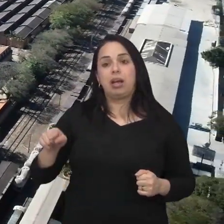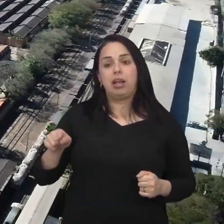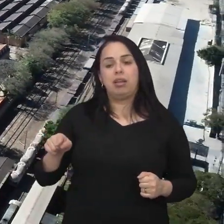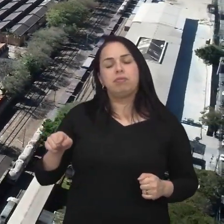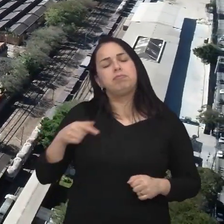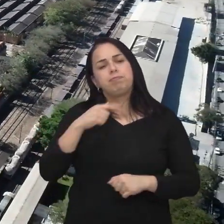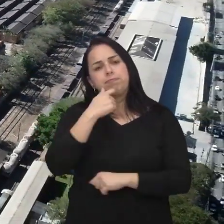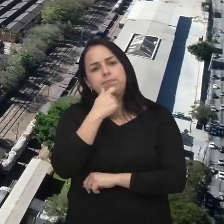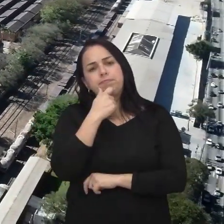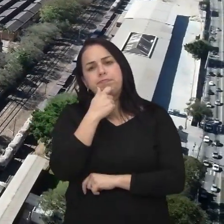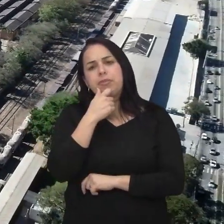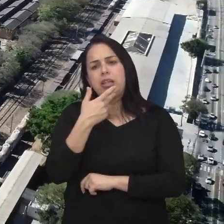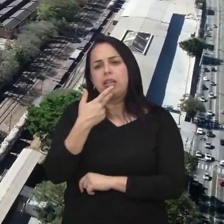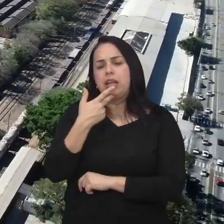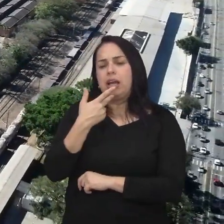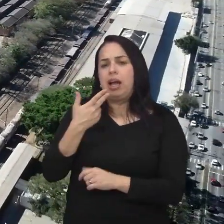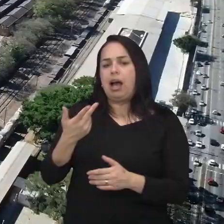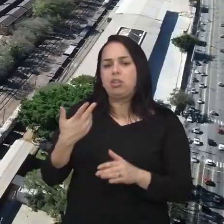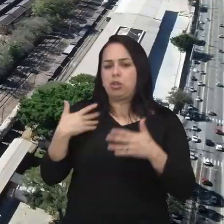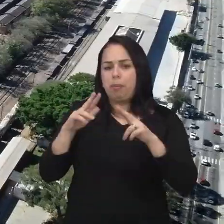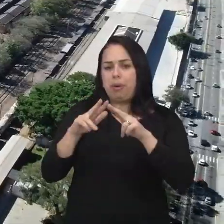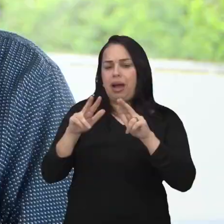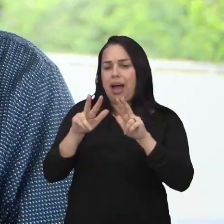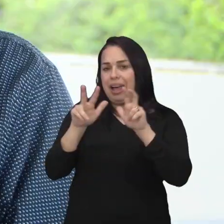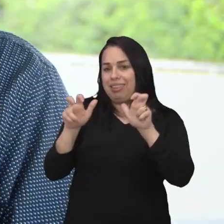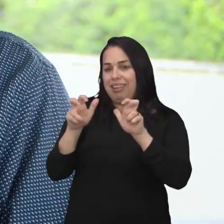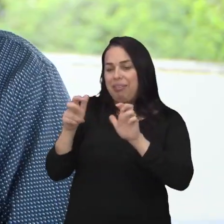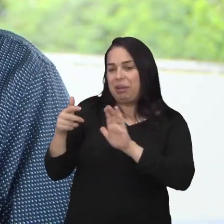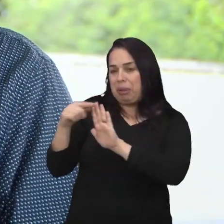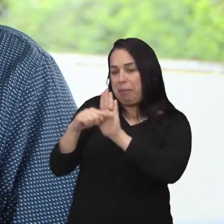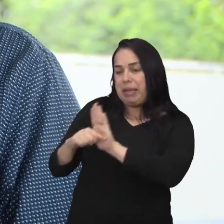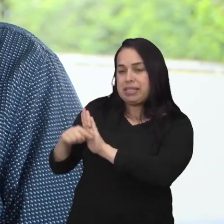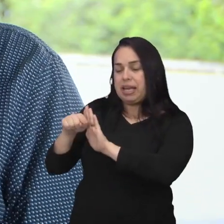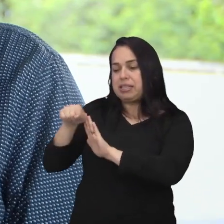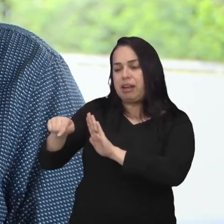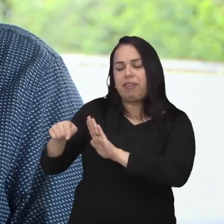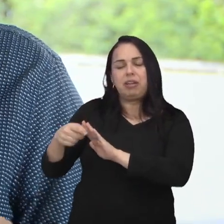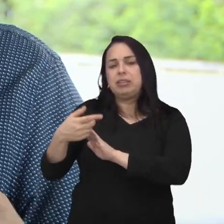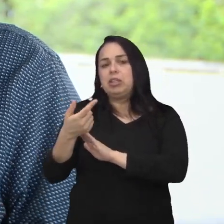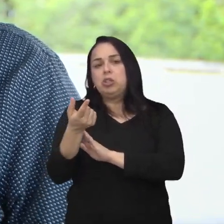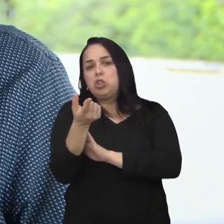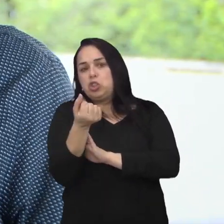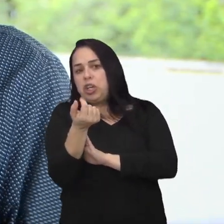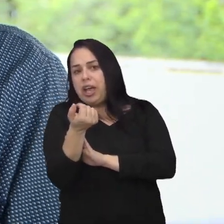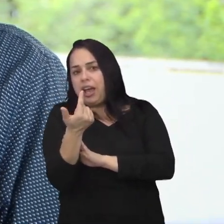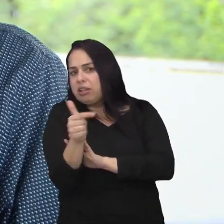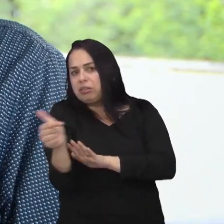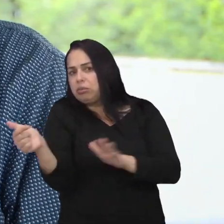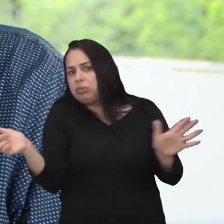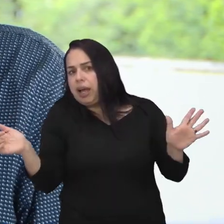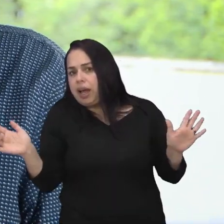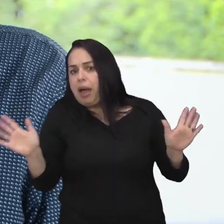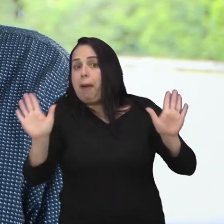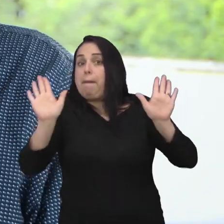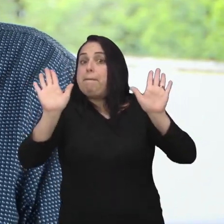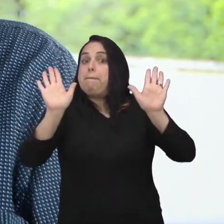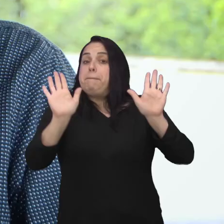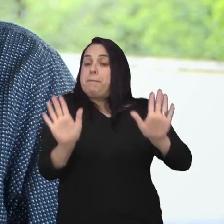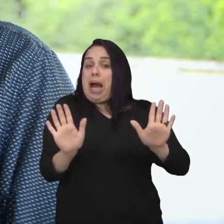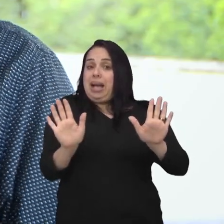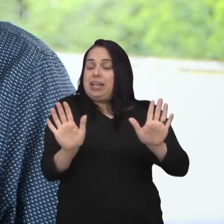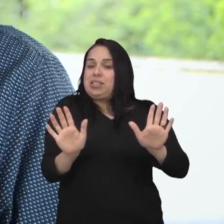ele falou, o Carlos Milan, segundo a lenda, falou, olha, eu não tenho cacife para fazer uma obra